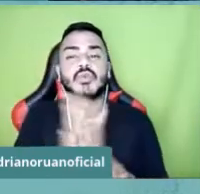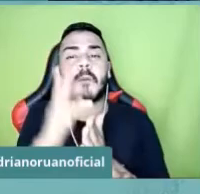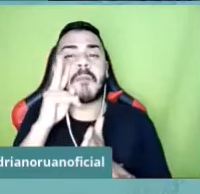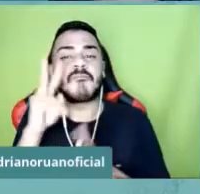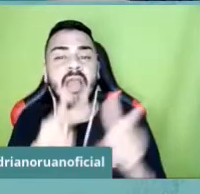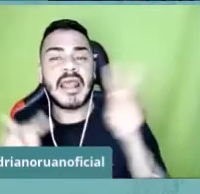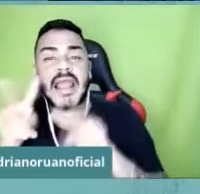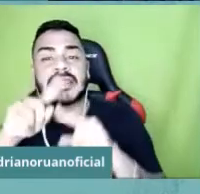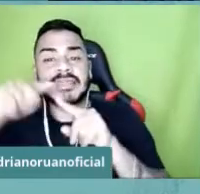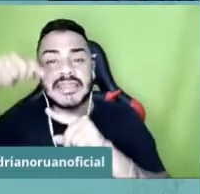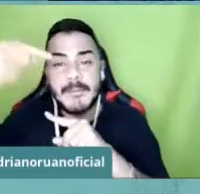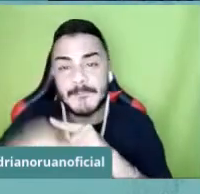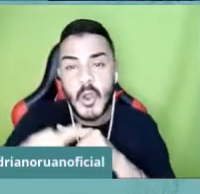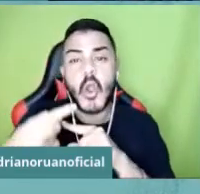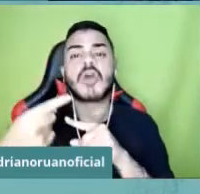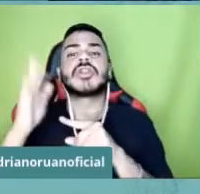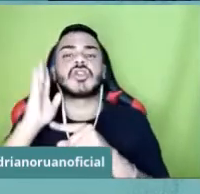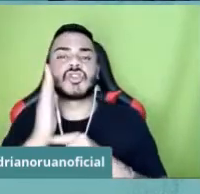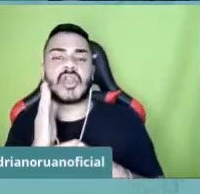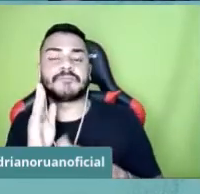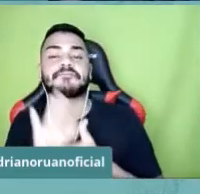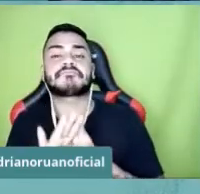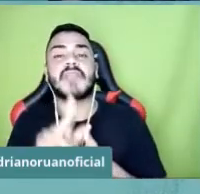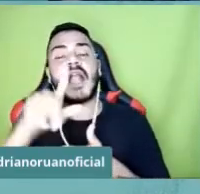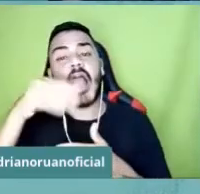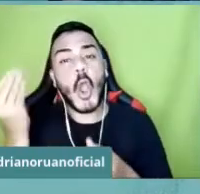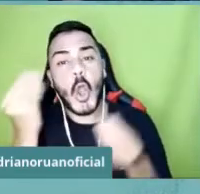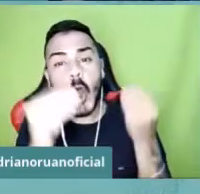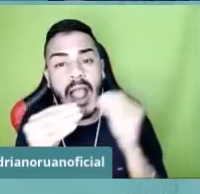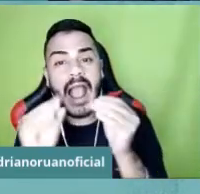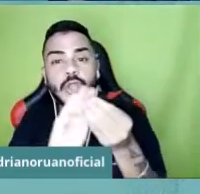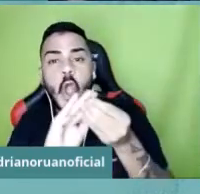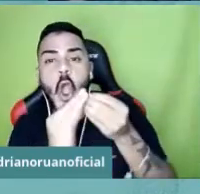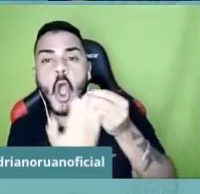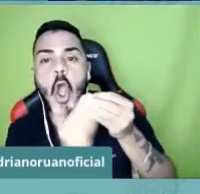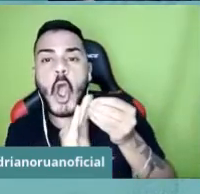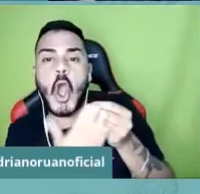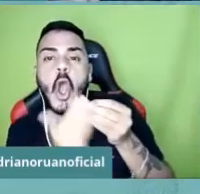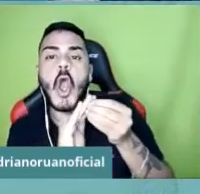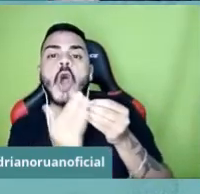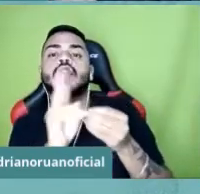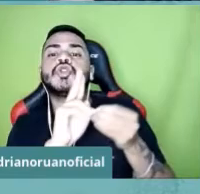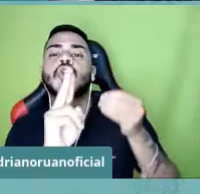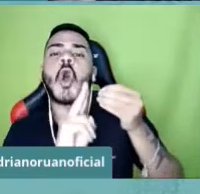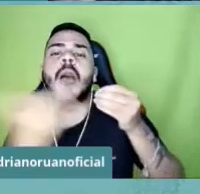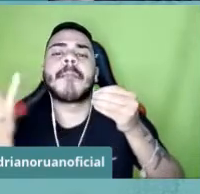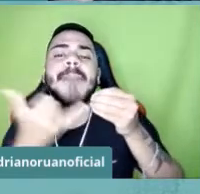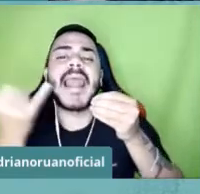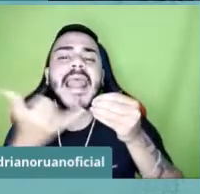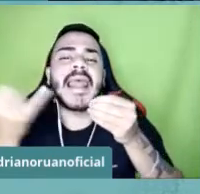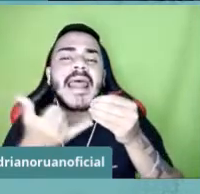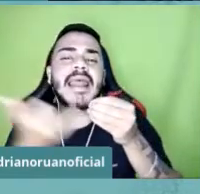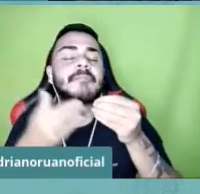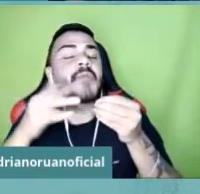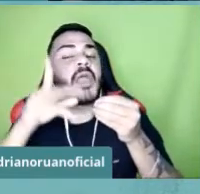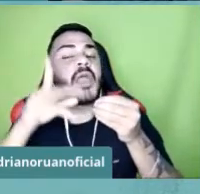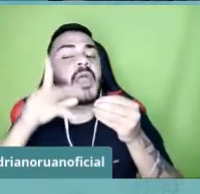então, que ela já está envasada, é colocado o rótulo, no rótulo são colocadas todas as informações, validade, lote,